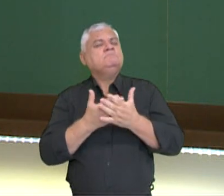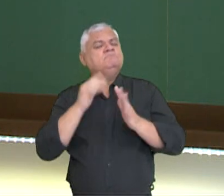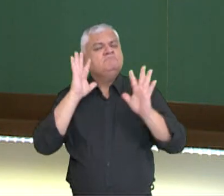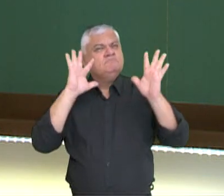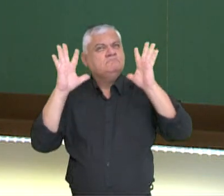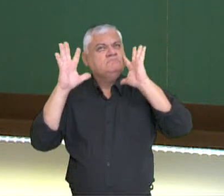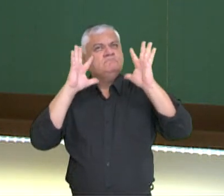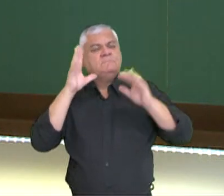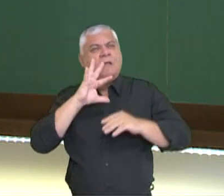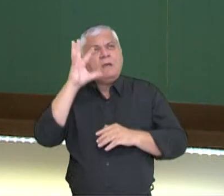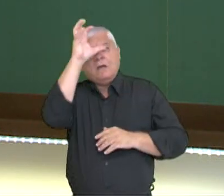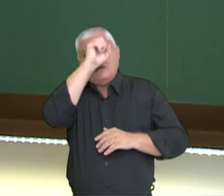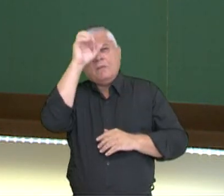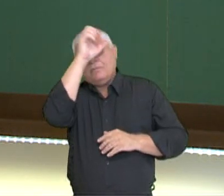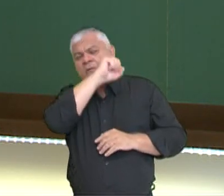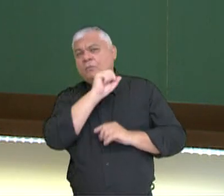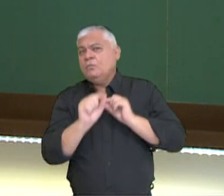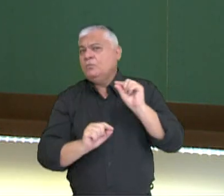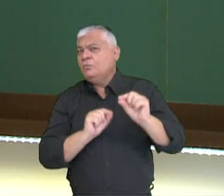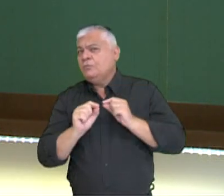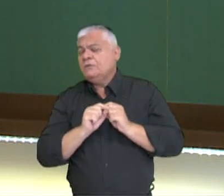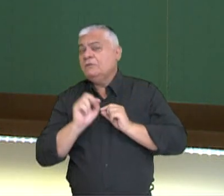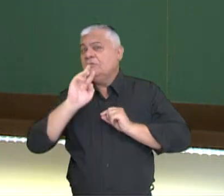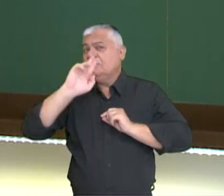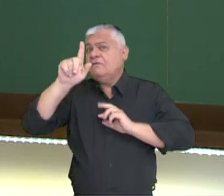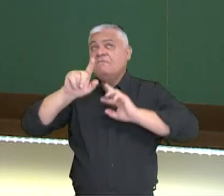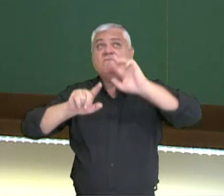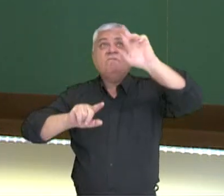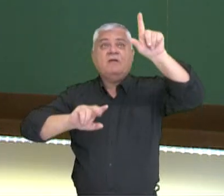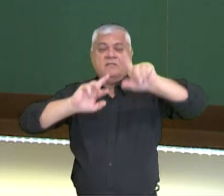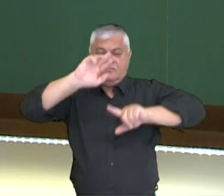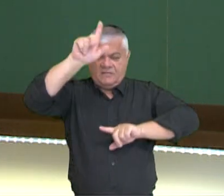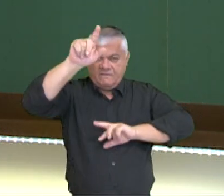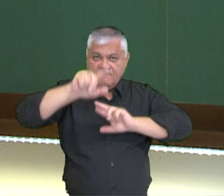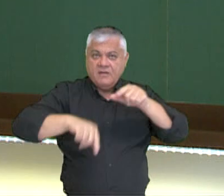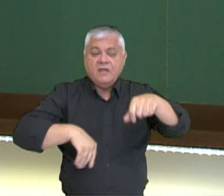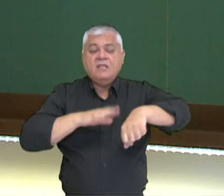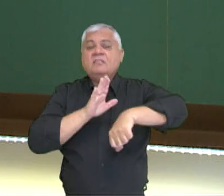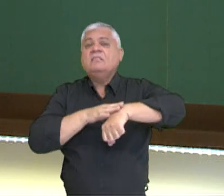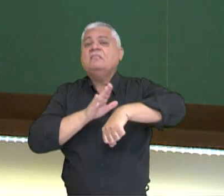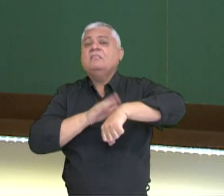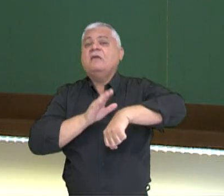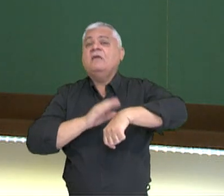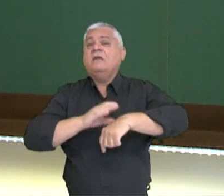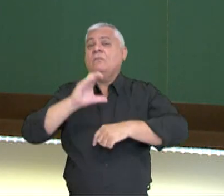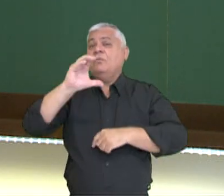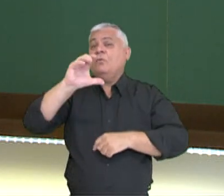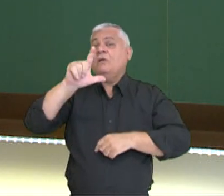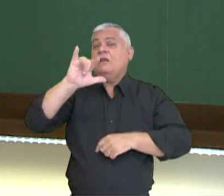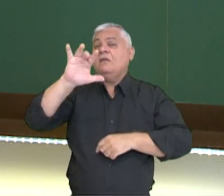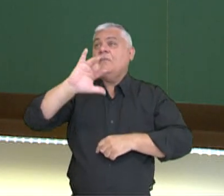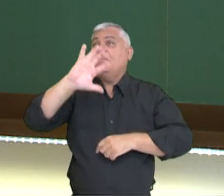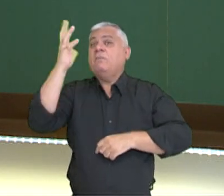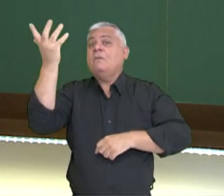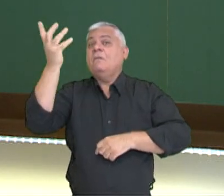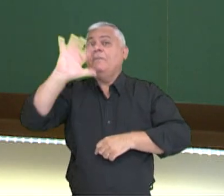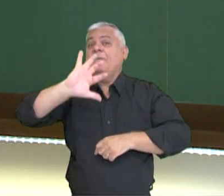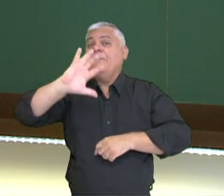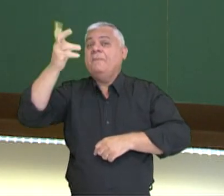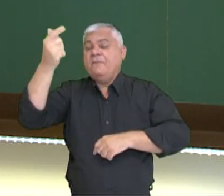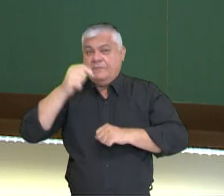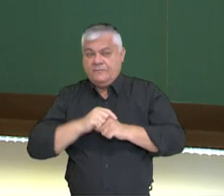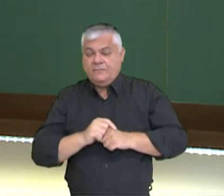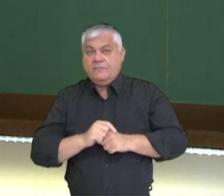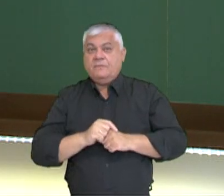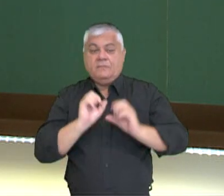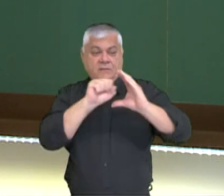aprendemos hoje, a diferença entre tempo e clima, a importância de se entender essas